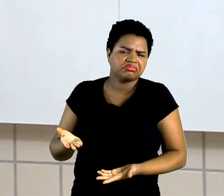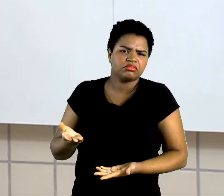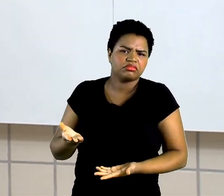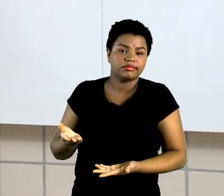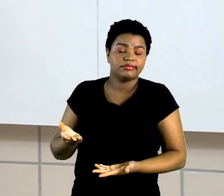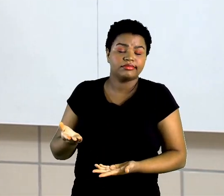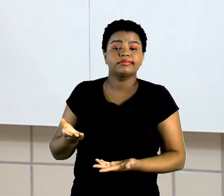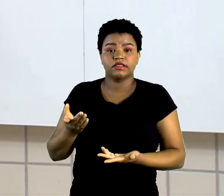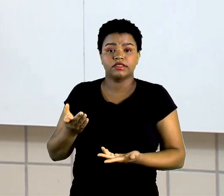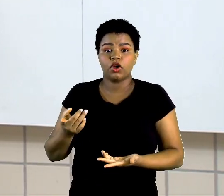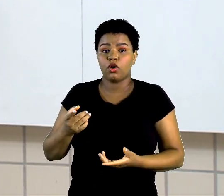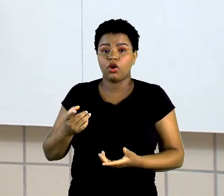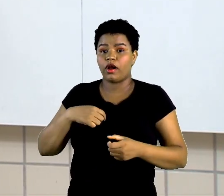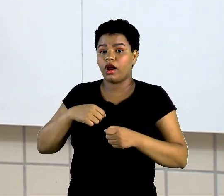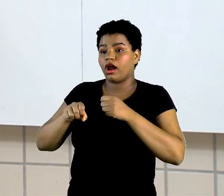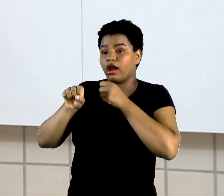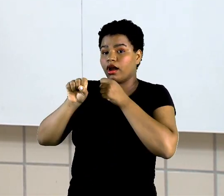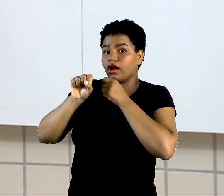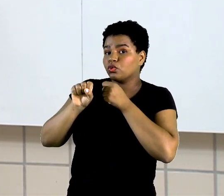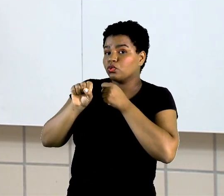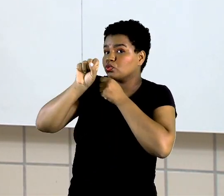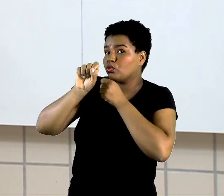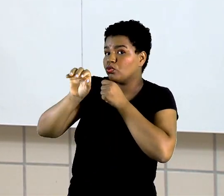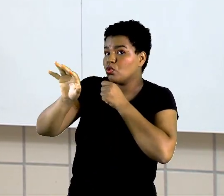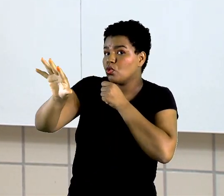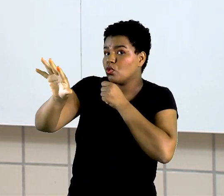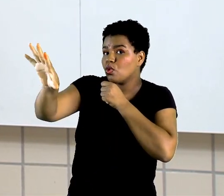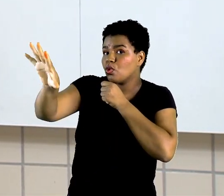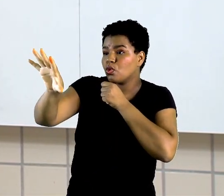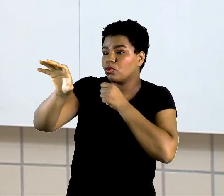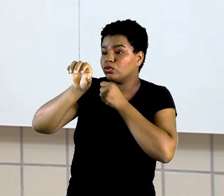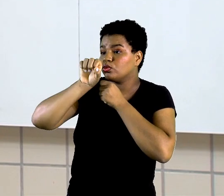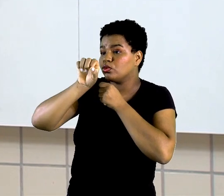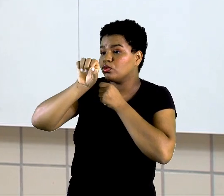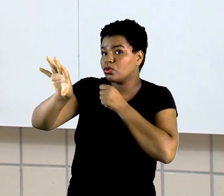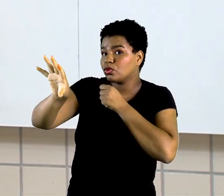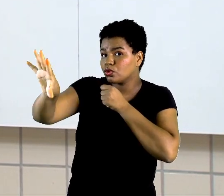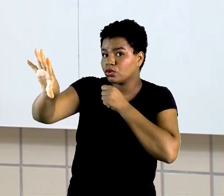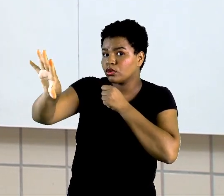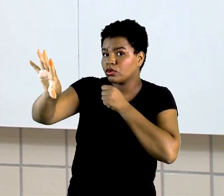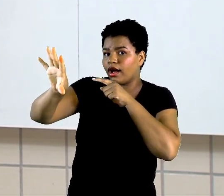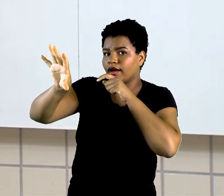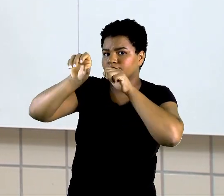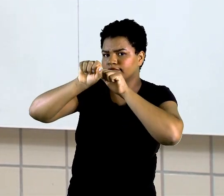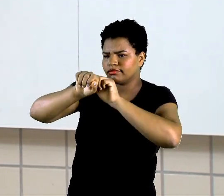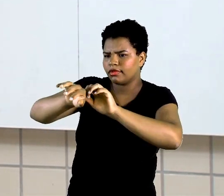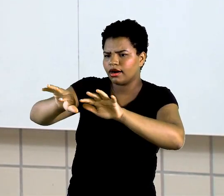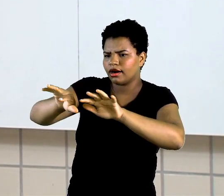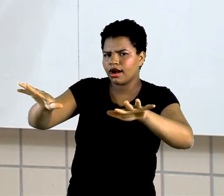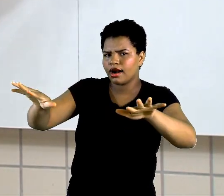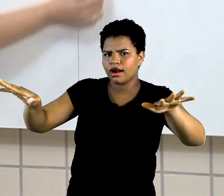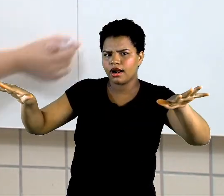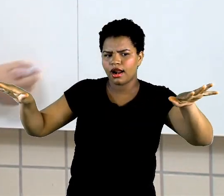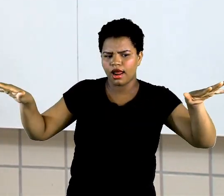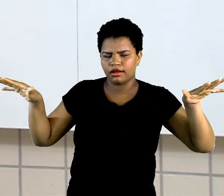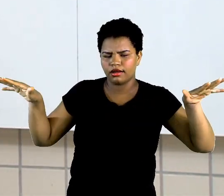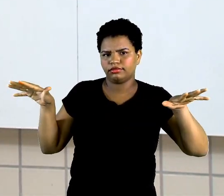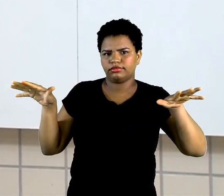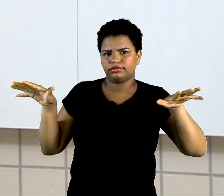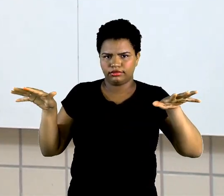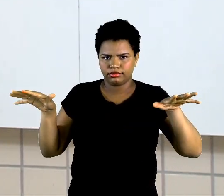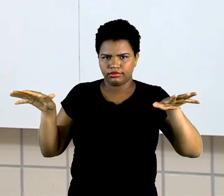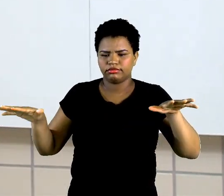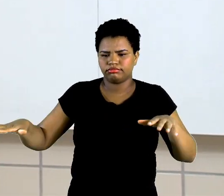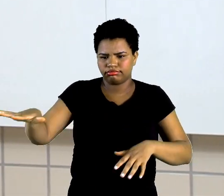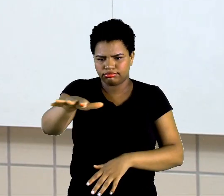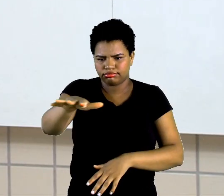vai sair desse objeto e vai espalhar por todo